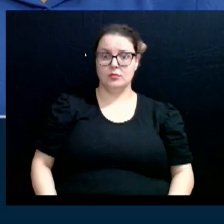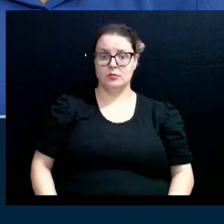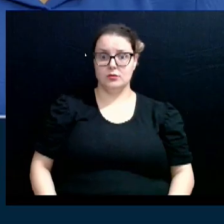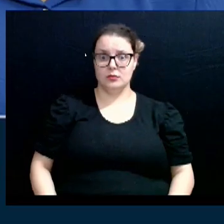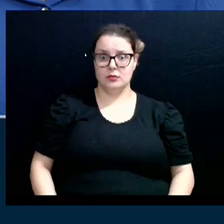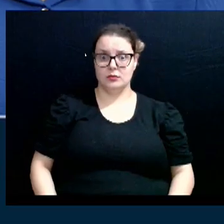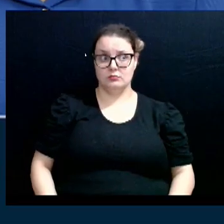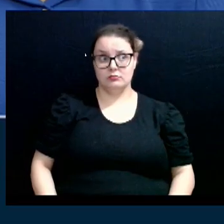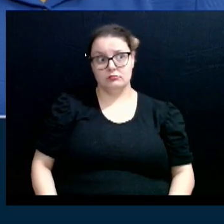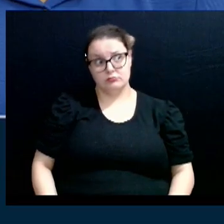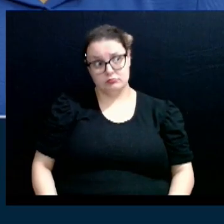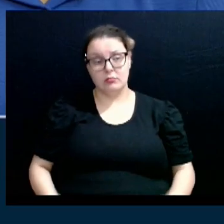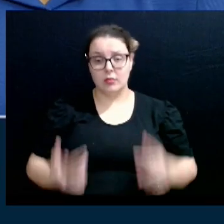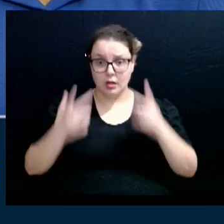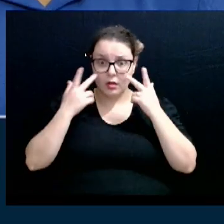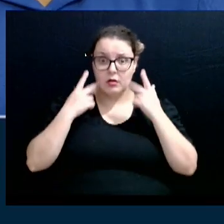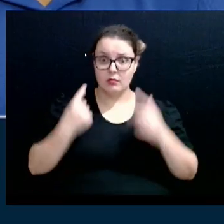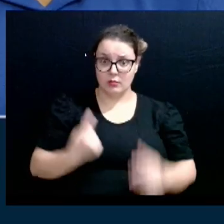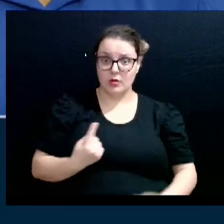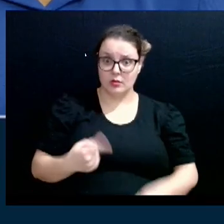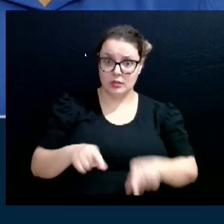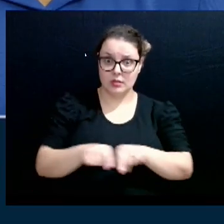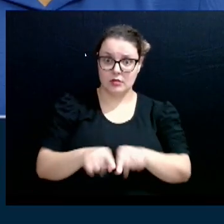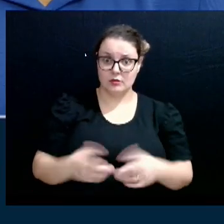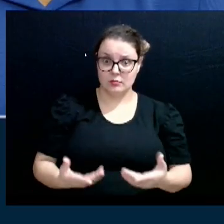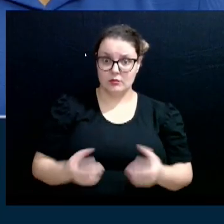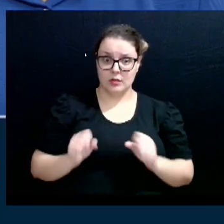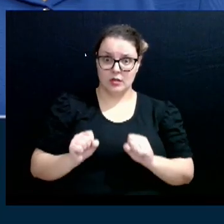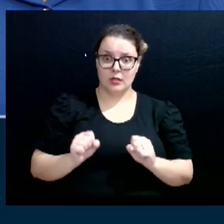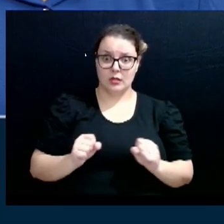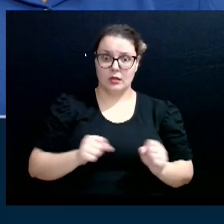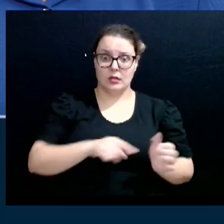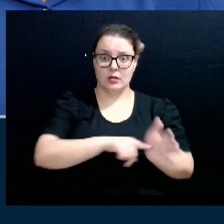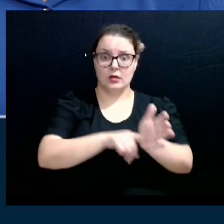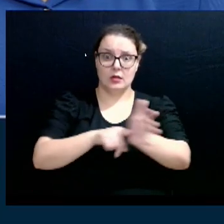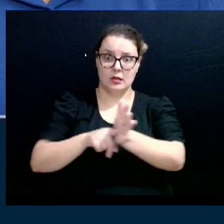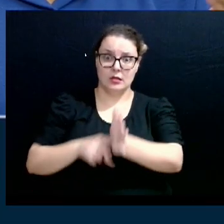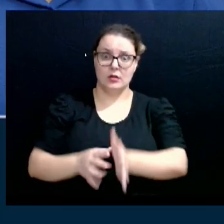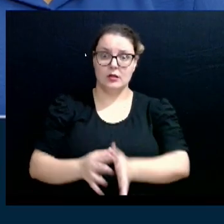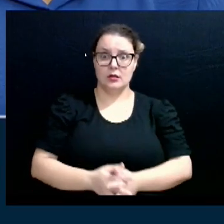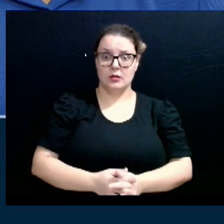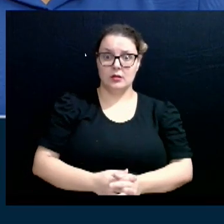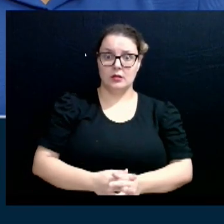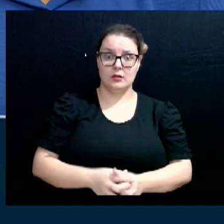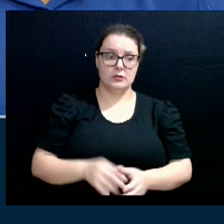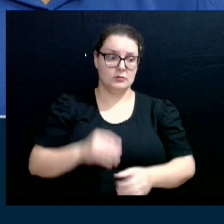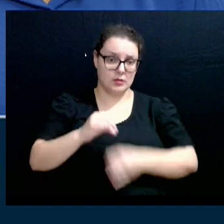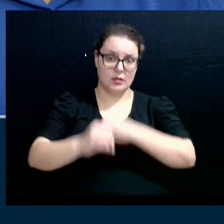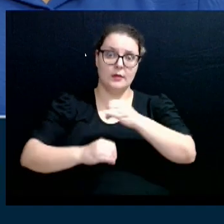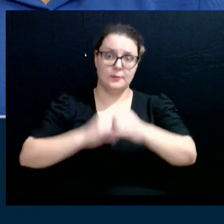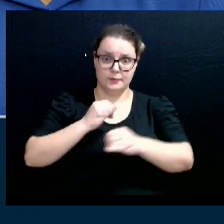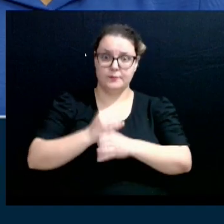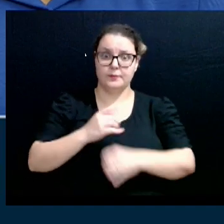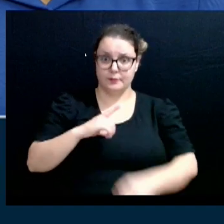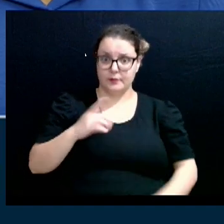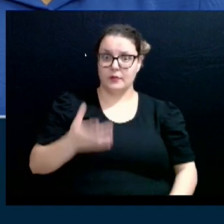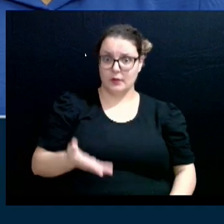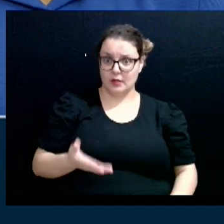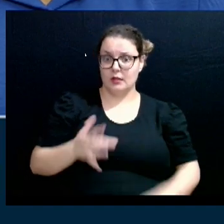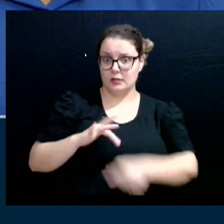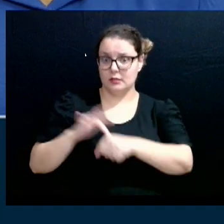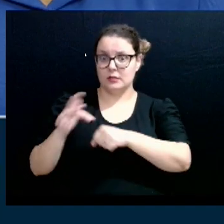elas são sozinhas, né? Pelo que eu pude pesquisar na internet, que a gente tem ali nas redes sociais,